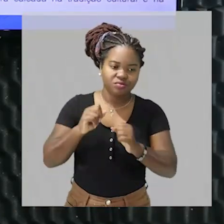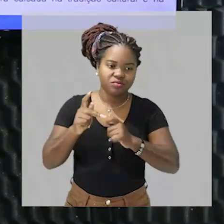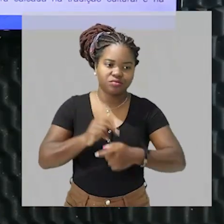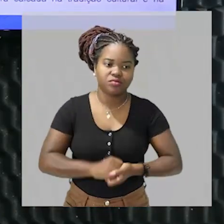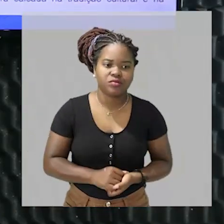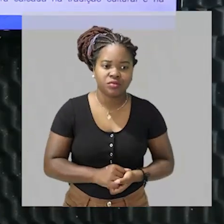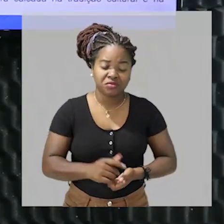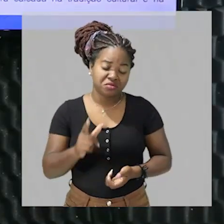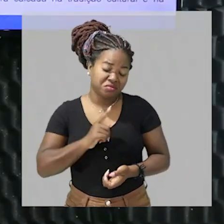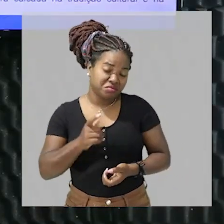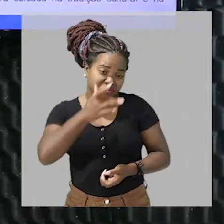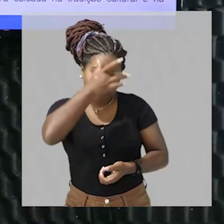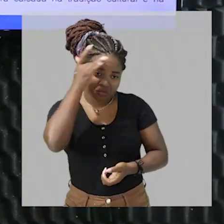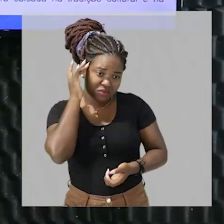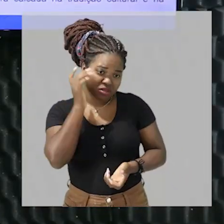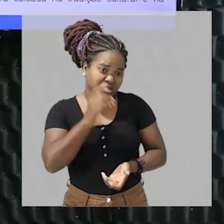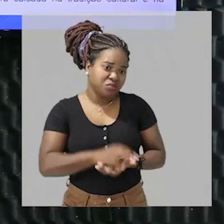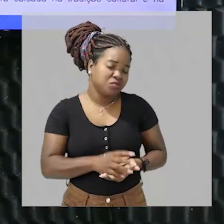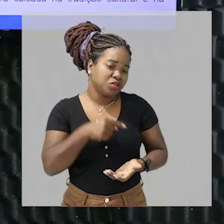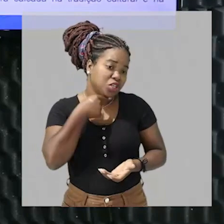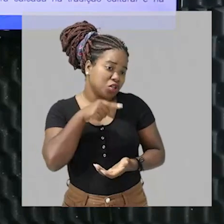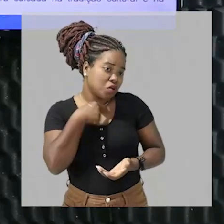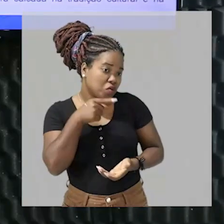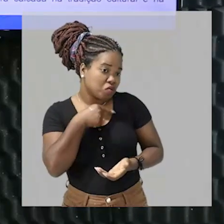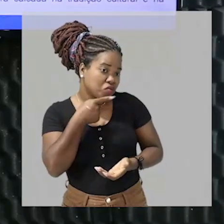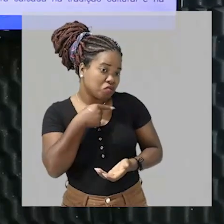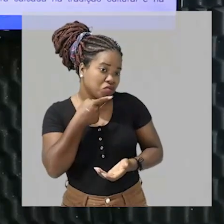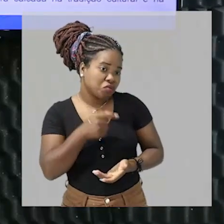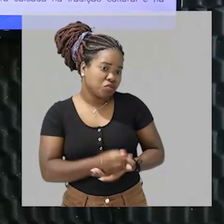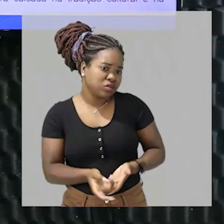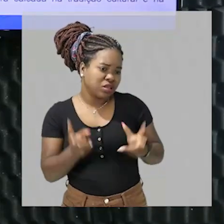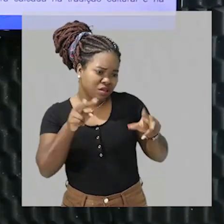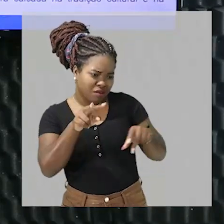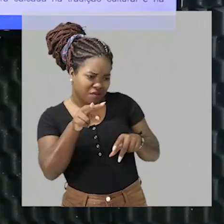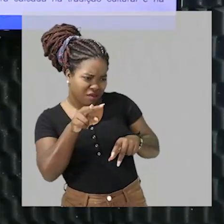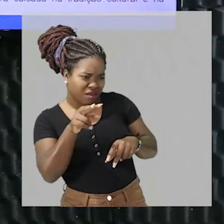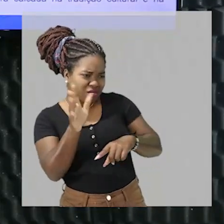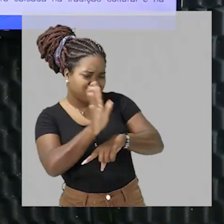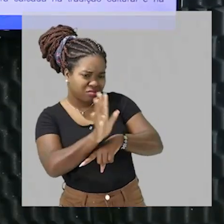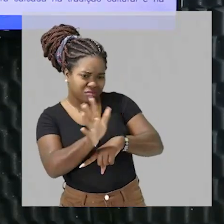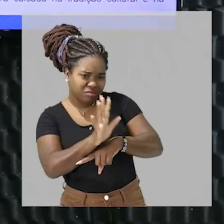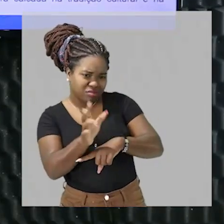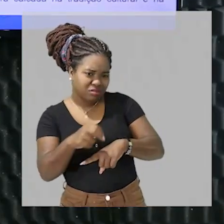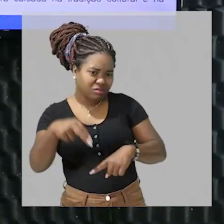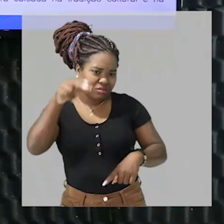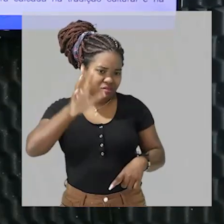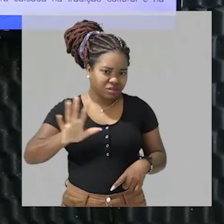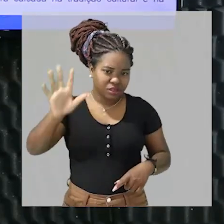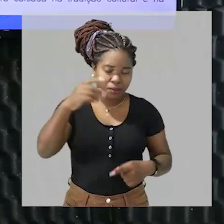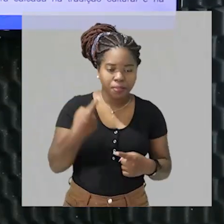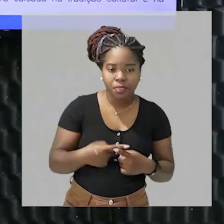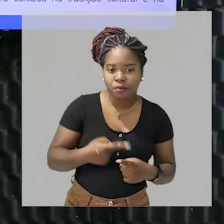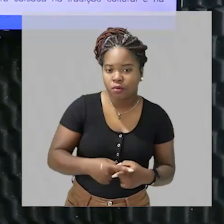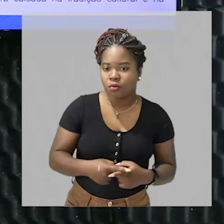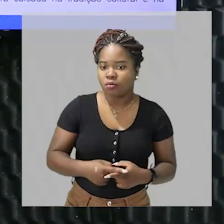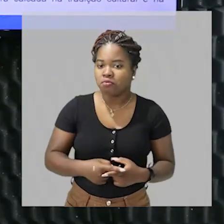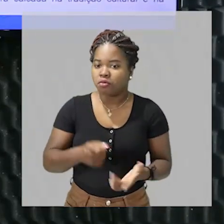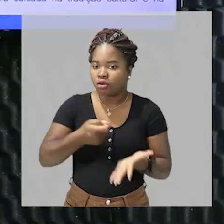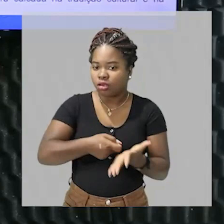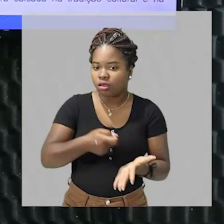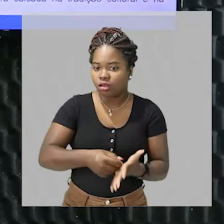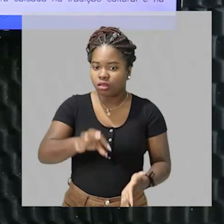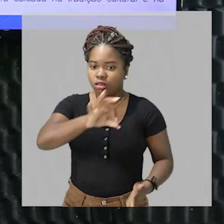filmes brasileiros por causa da falta de qualidade técnica, já que não tinha investimento no país, porque a ditadura não permitia. Você podia falar